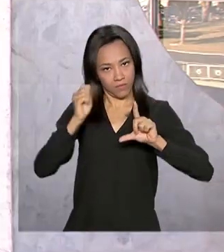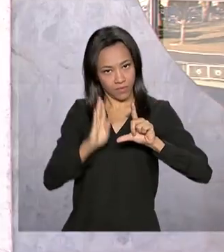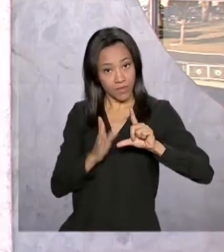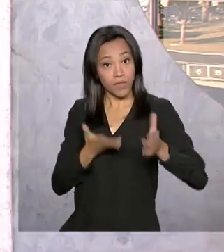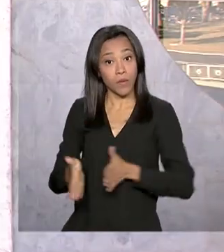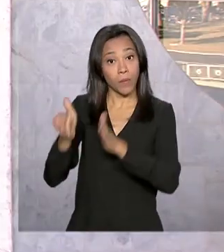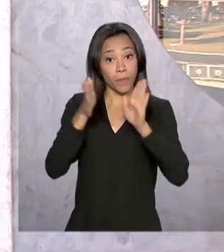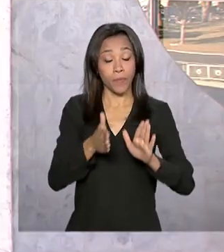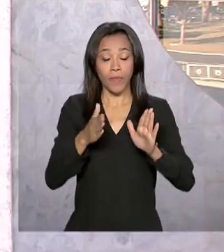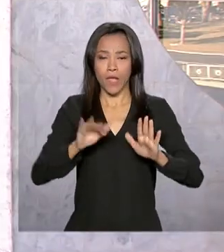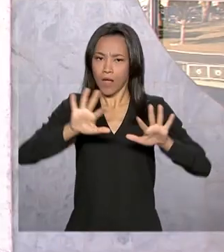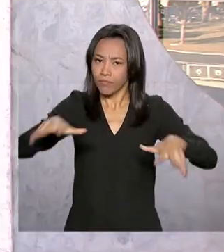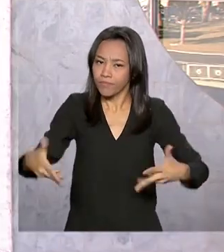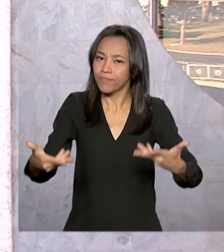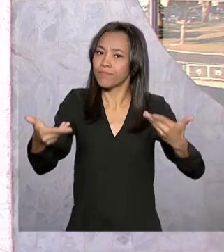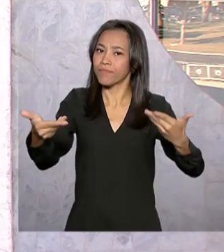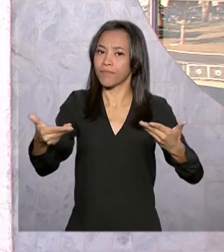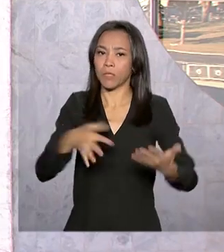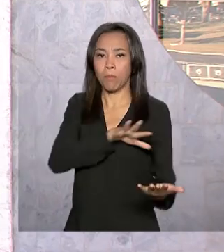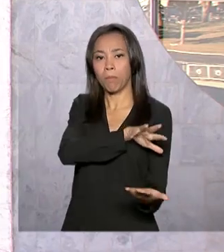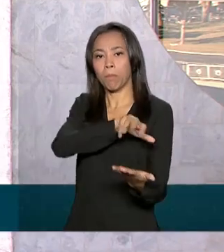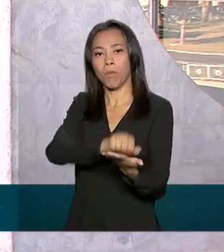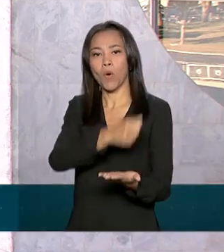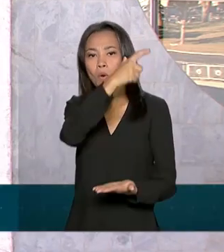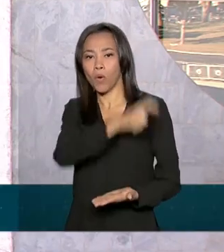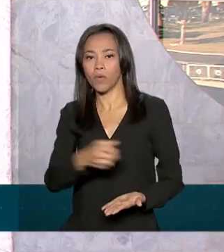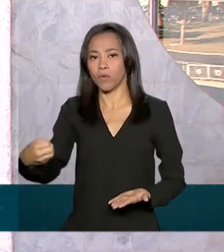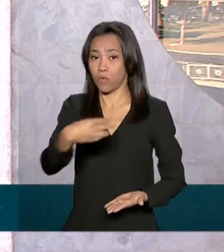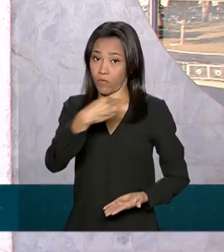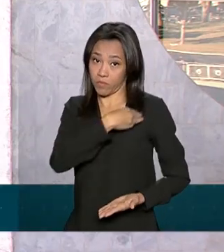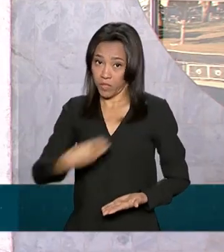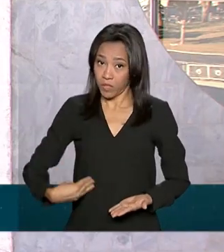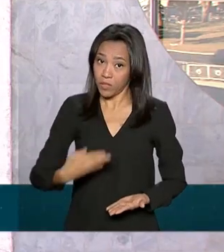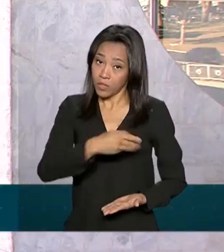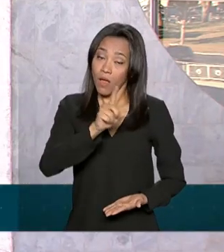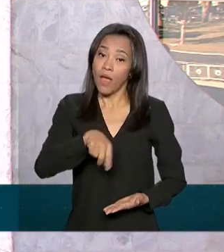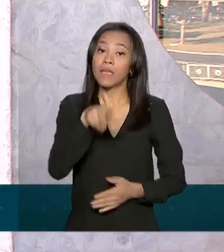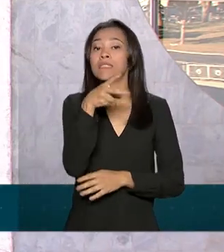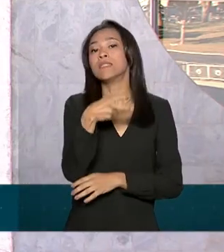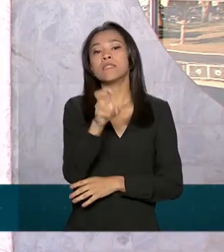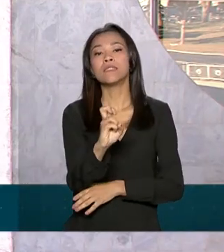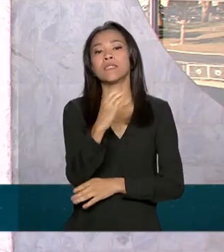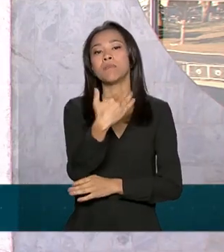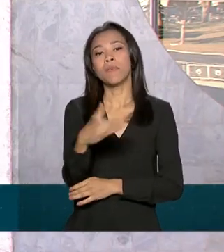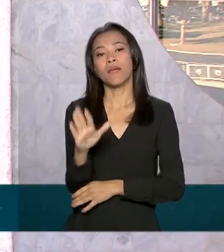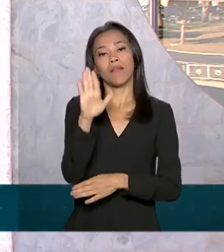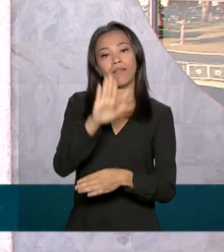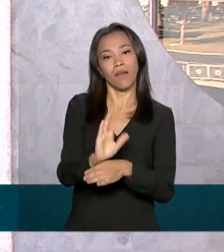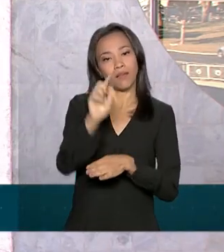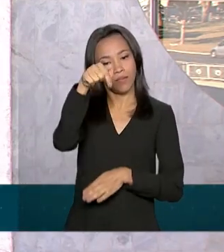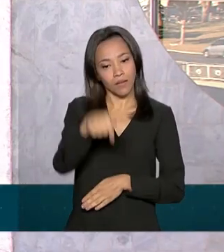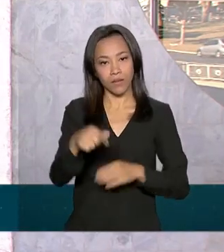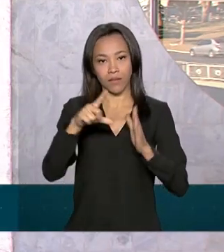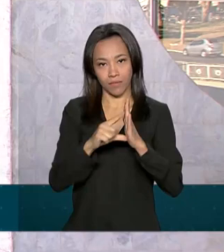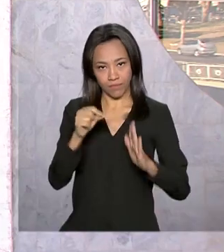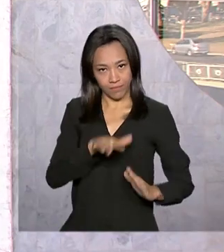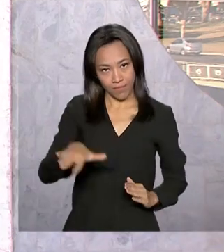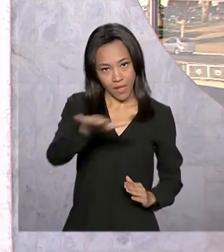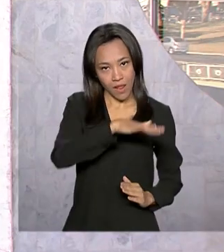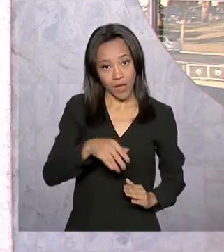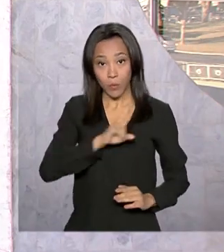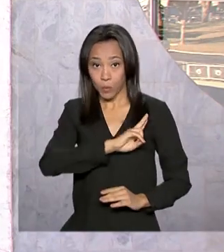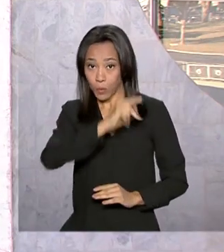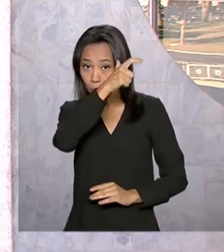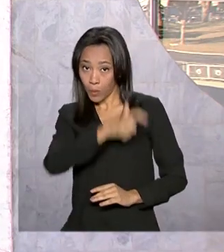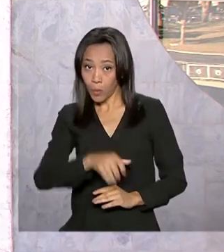cerimônia de posse do novo ministro da Secretaria-Geral da Presidência da República será às 5h30 da tarde, aqui no Palácio do Planalto.